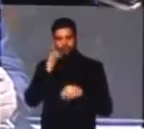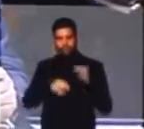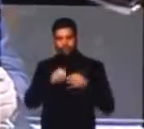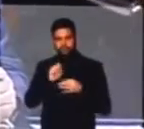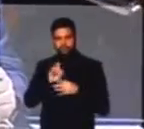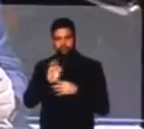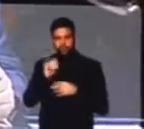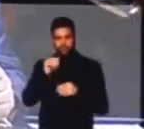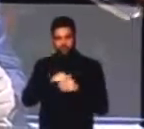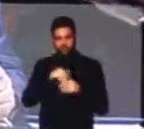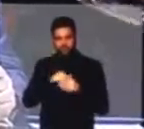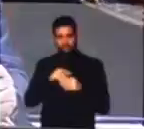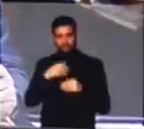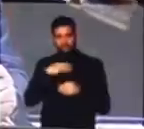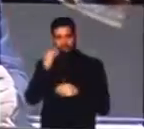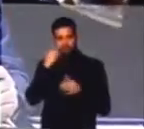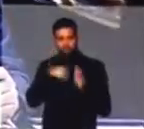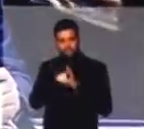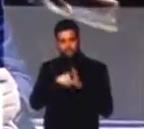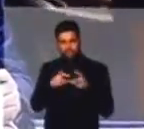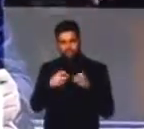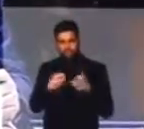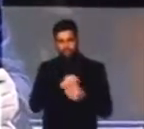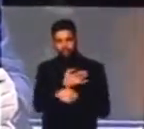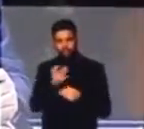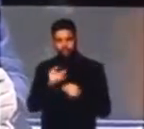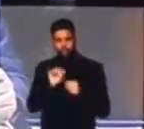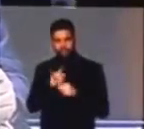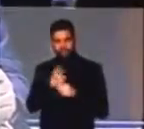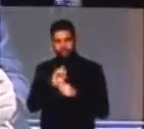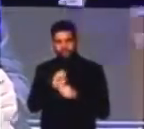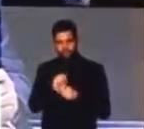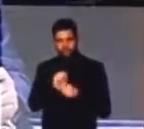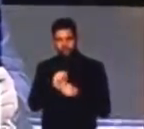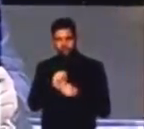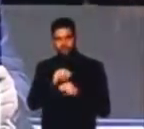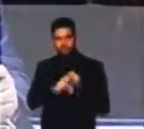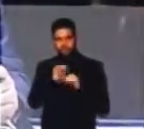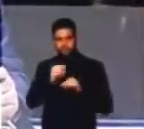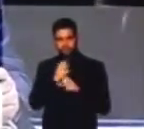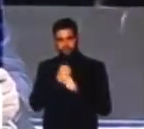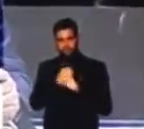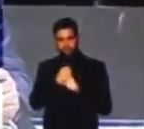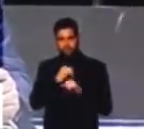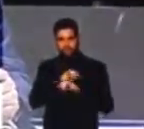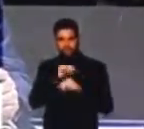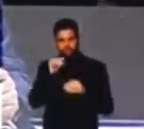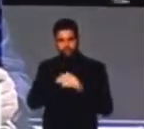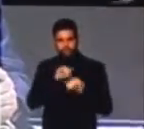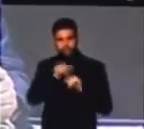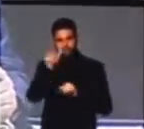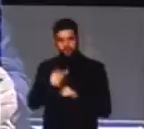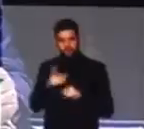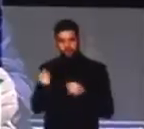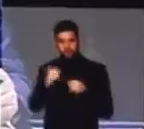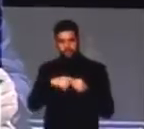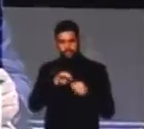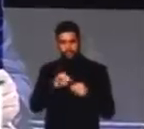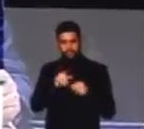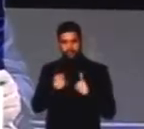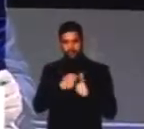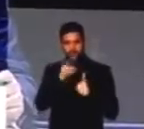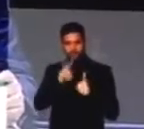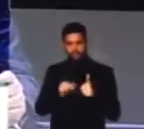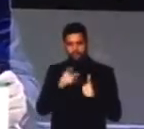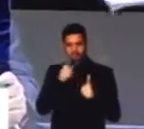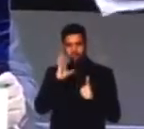Tribunal Superior Eleitoral, que, tendo apurado a existência de inúmeras fraudes na prestação de contas da campanha da denunciada à reeleição, pela